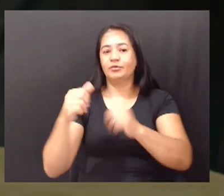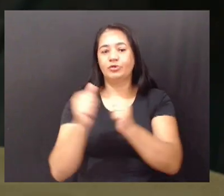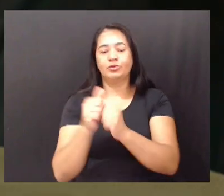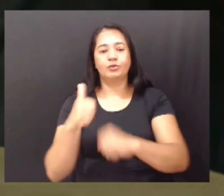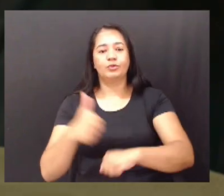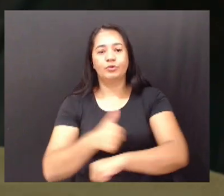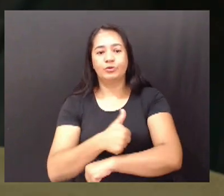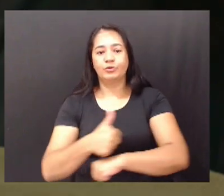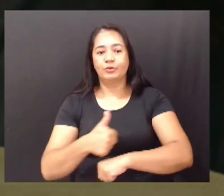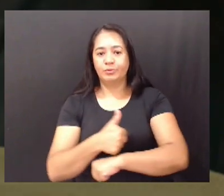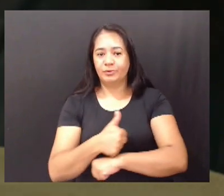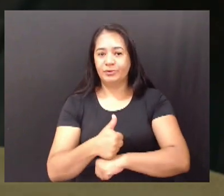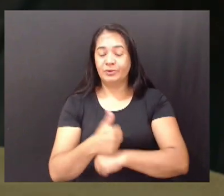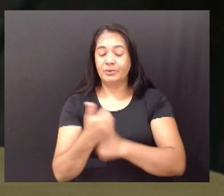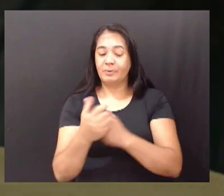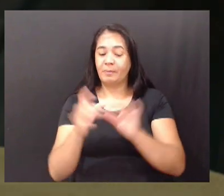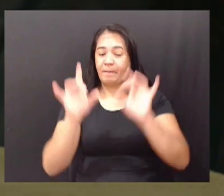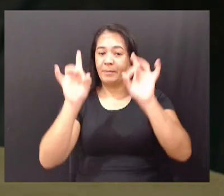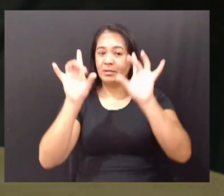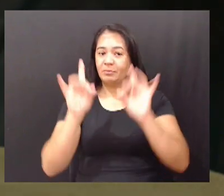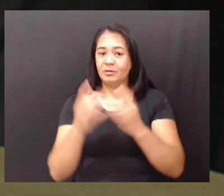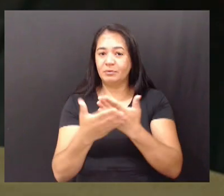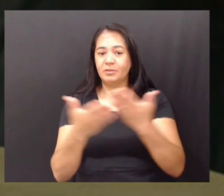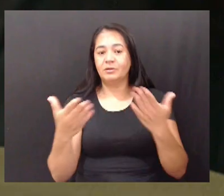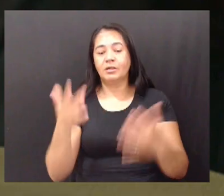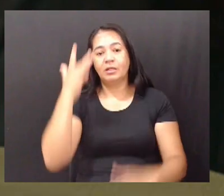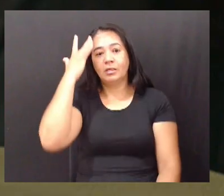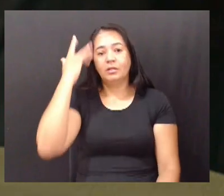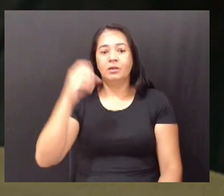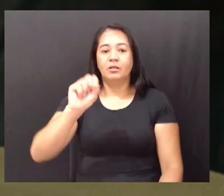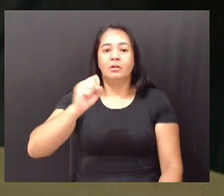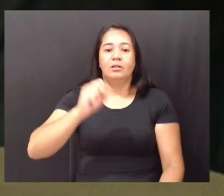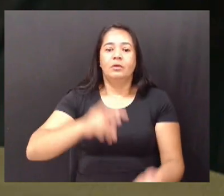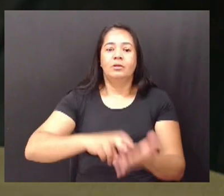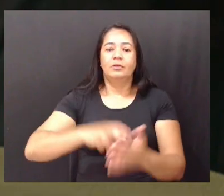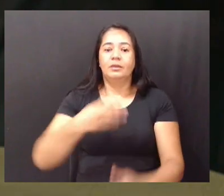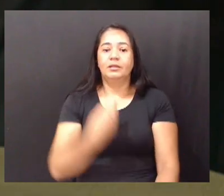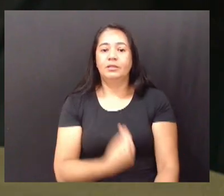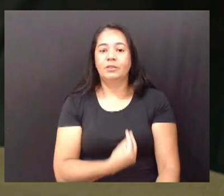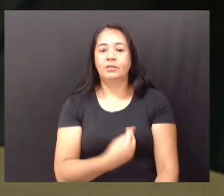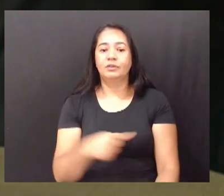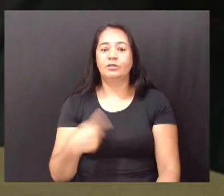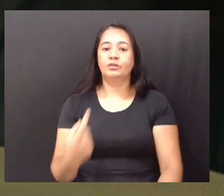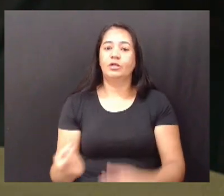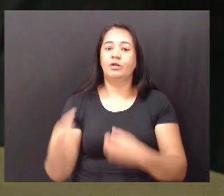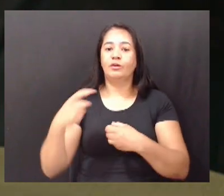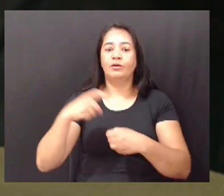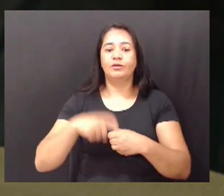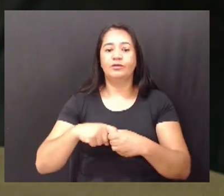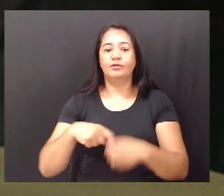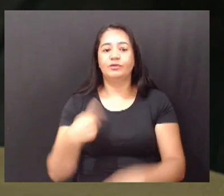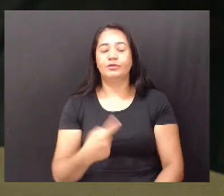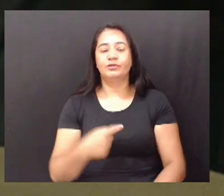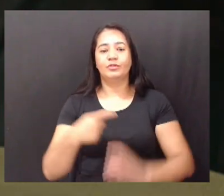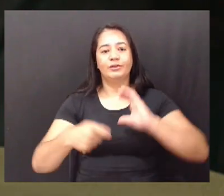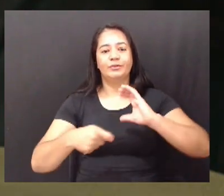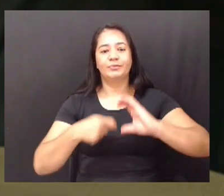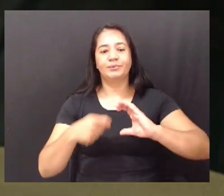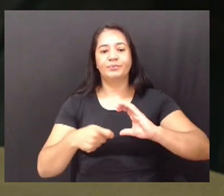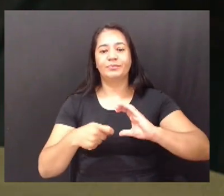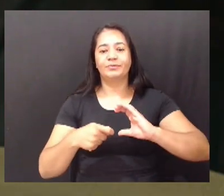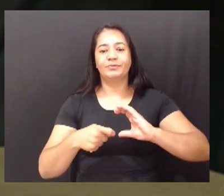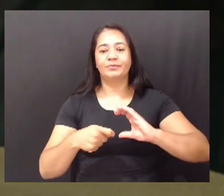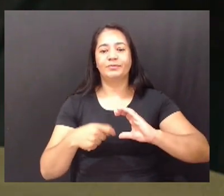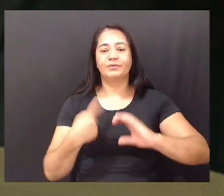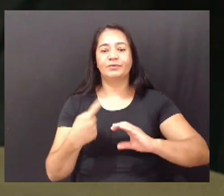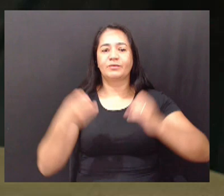para você. E amanhã, a partir das 8 da manhã, ao vivo, nós voltaremos com mais uma edição do nosso Estúdio Câmara. E a gente traz um debate sobre